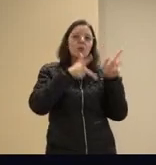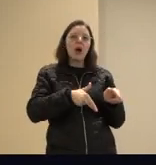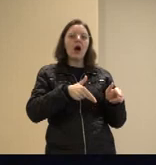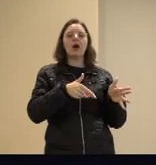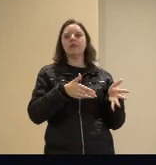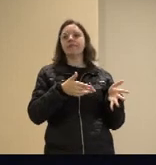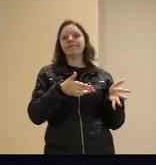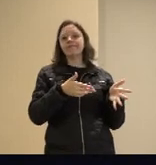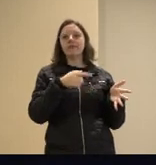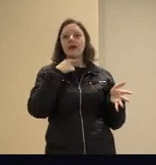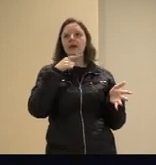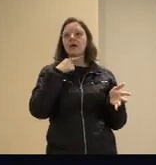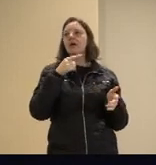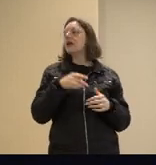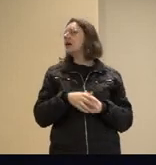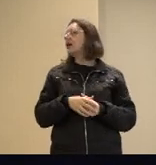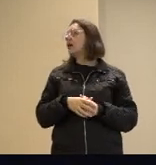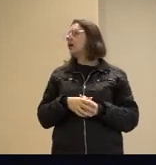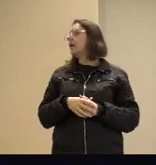daquele